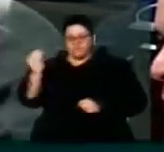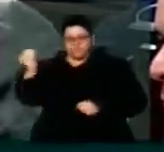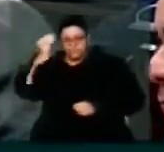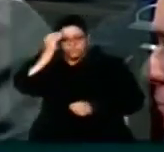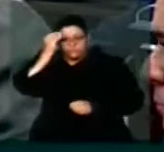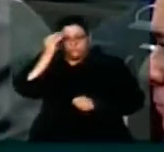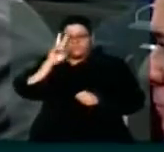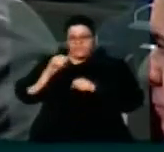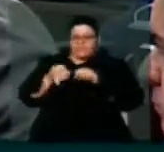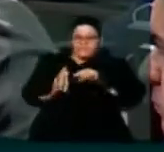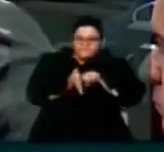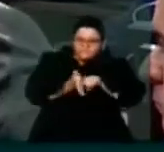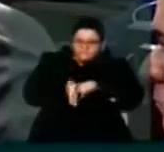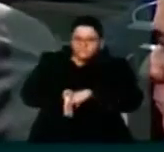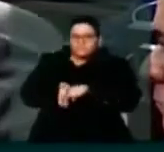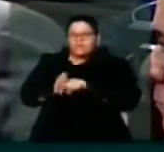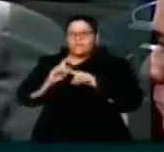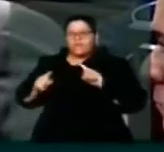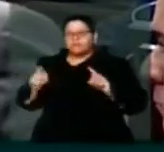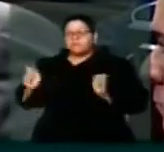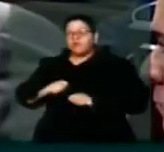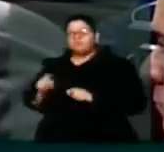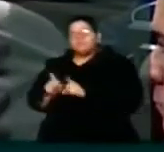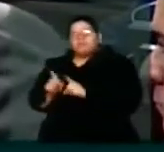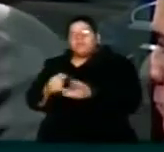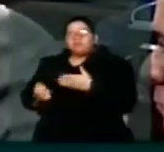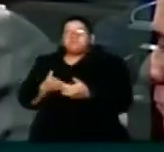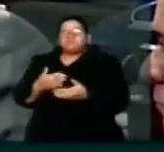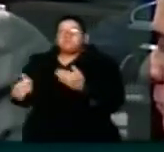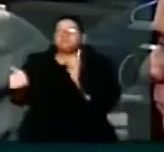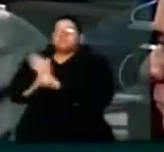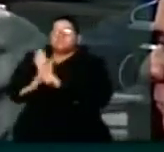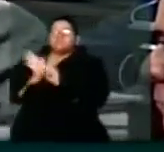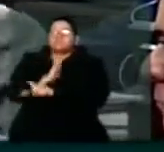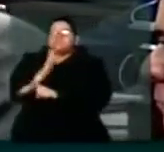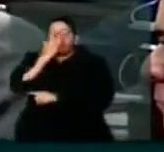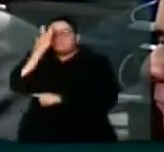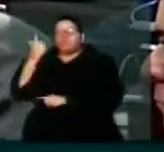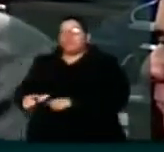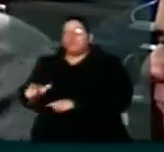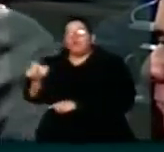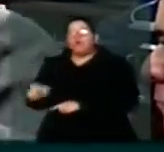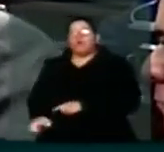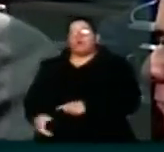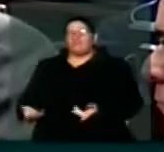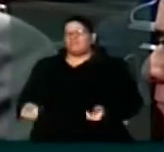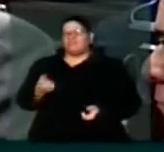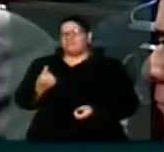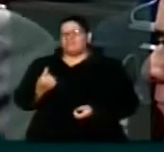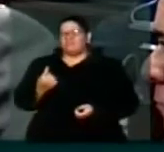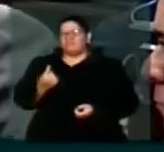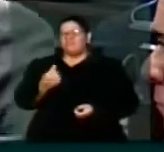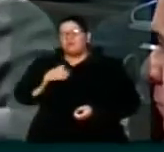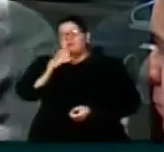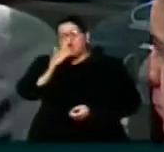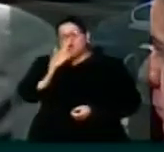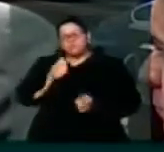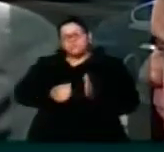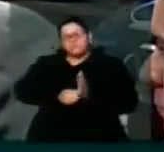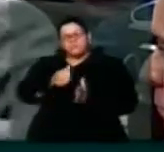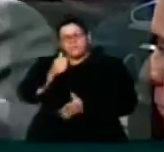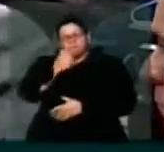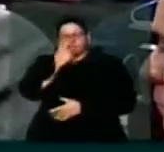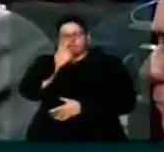tem condição no mundo o cara julgar o processo dele mesmo. Acho que essa é uma questão, primeiro, de foro íntimo, mas se não for, compete a